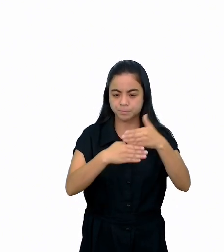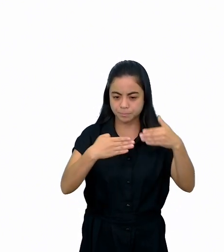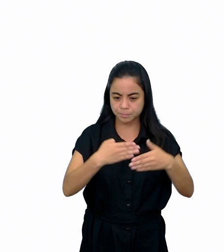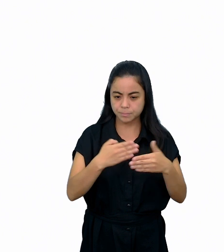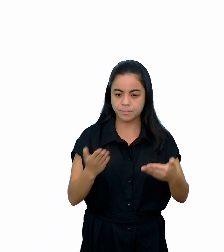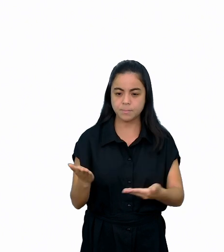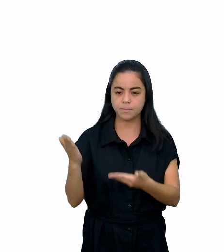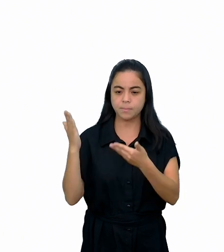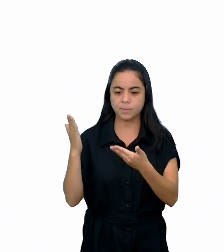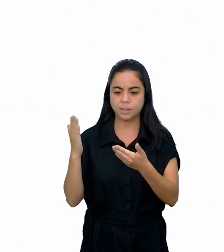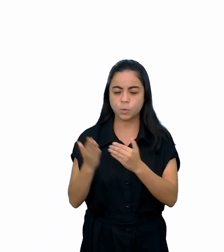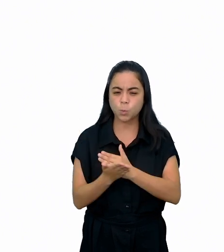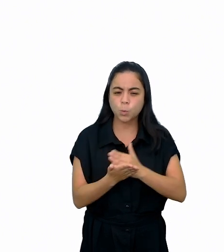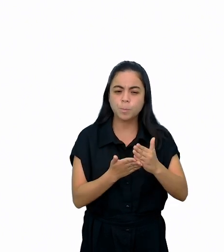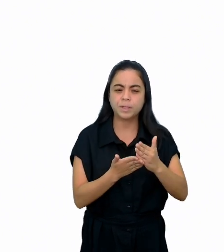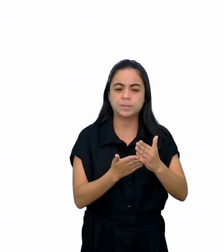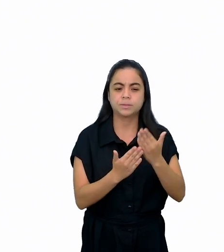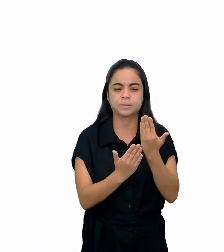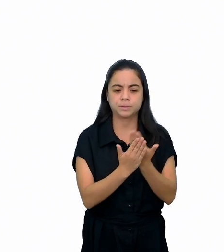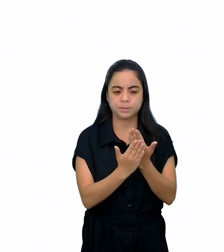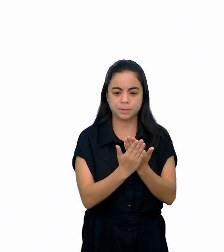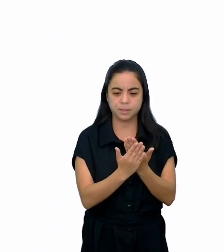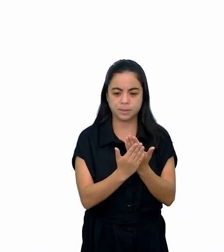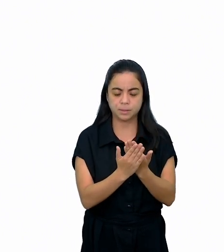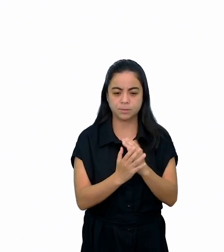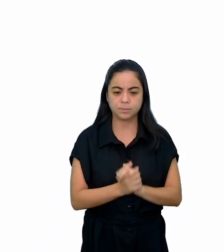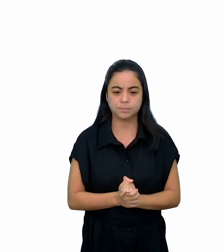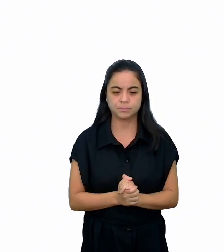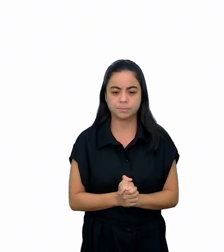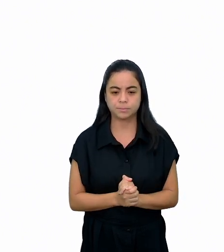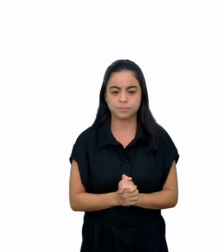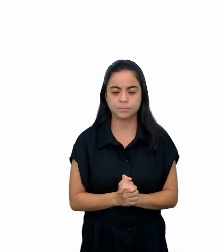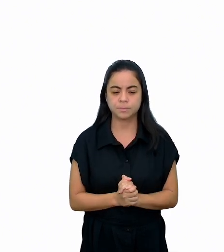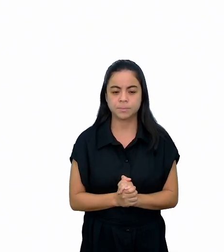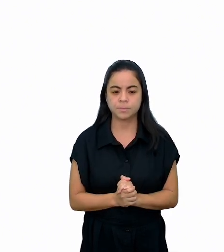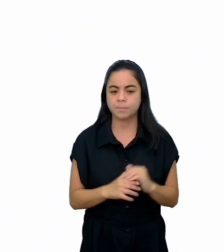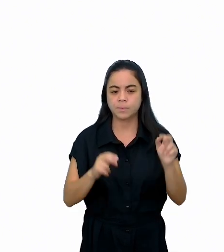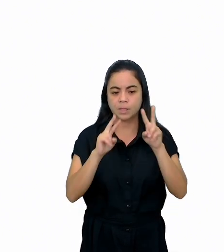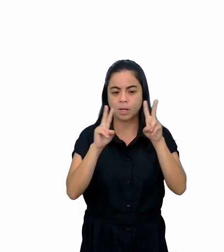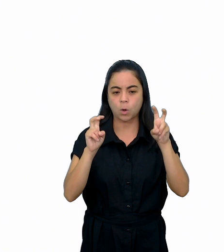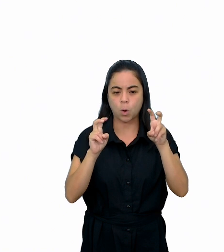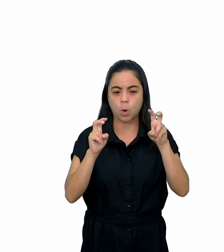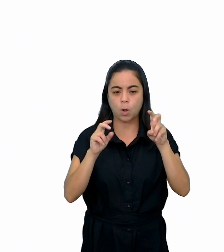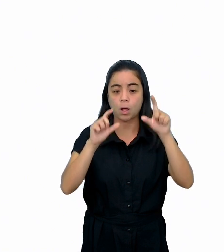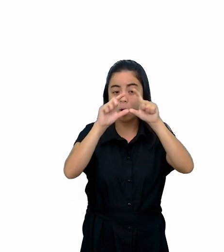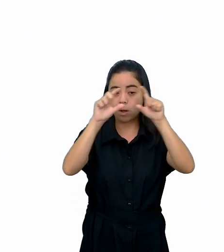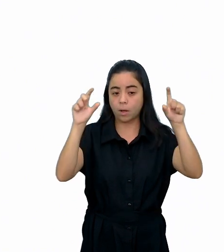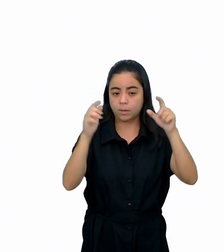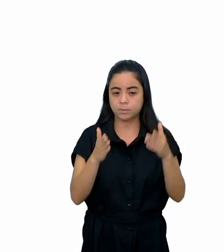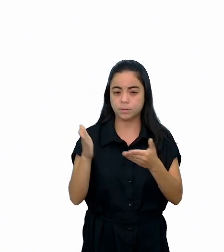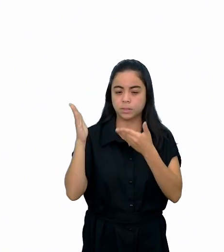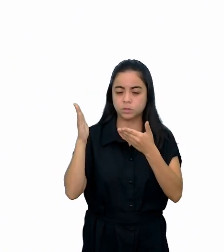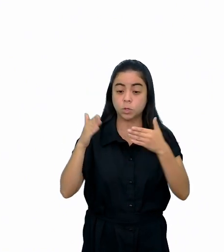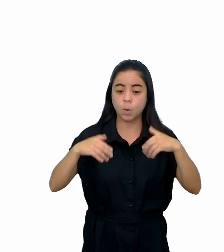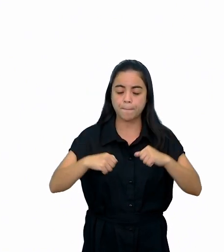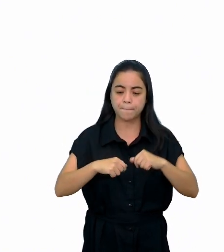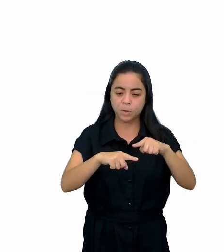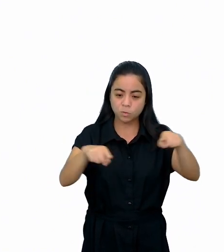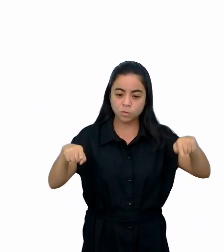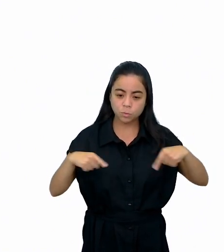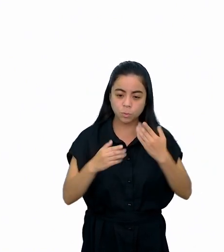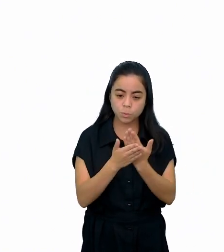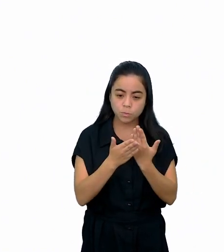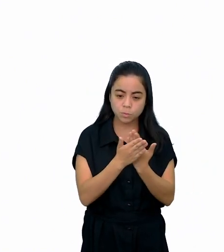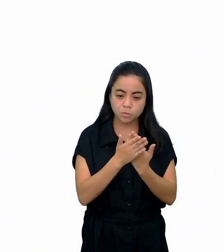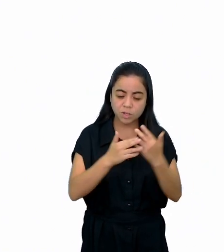a introdução da aula, né? Que vai falar o título da nossa aula é Movimentação na Sala